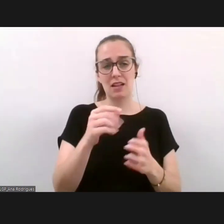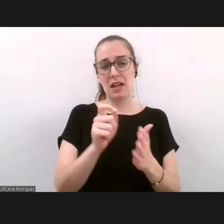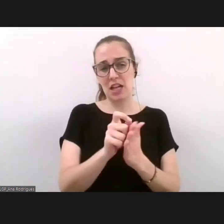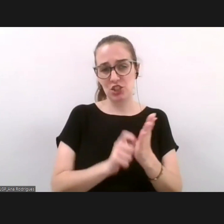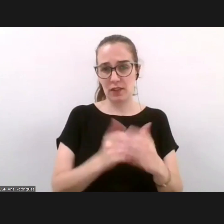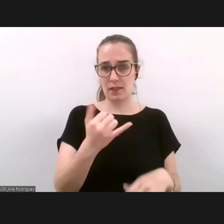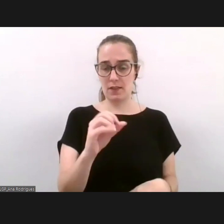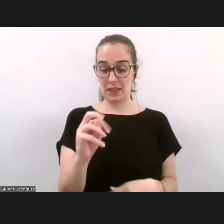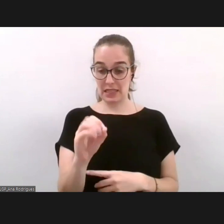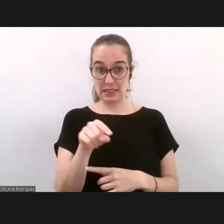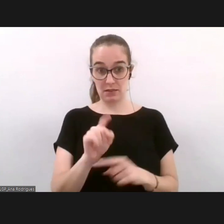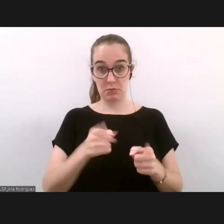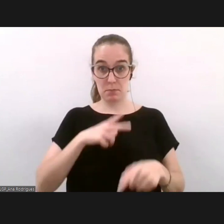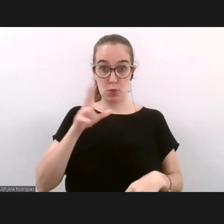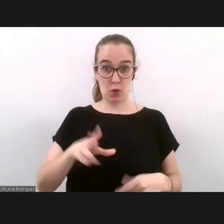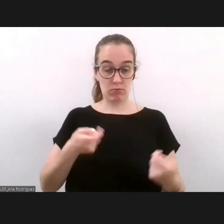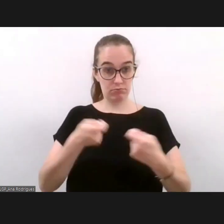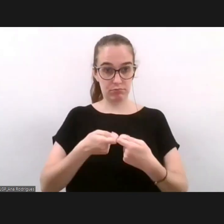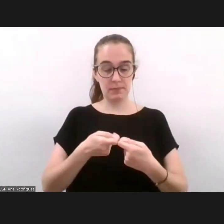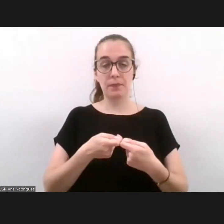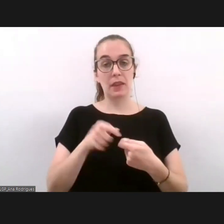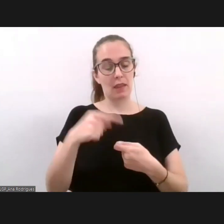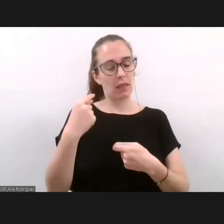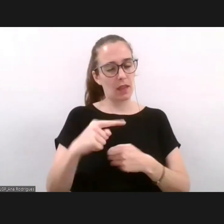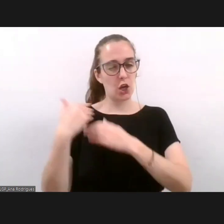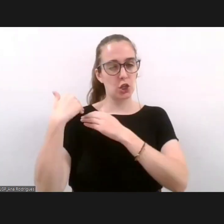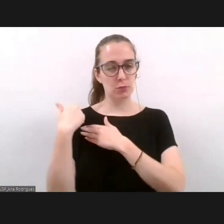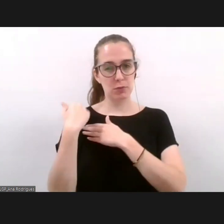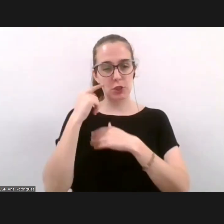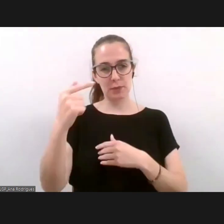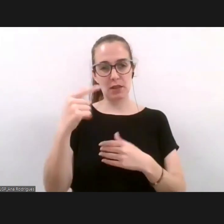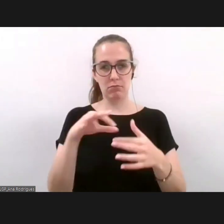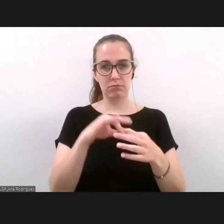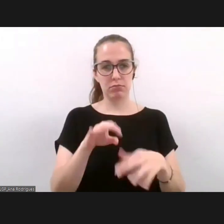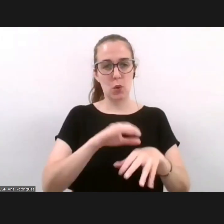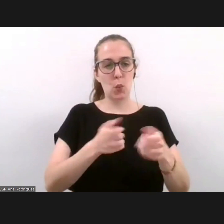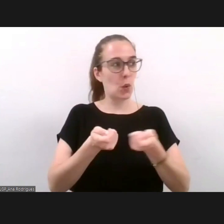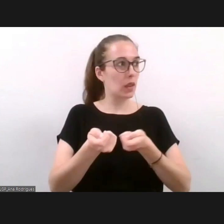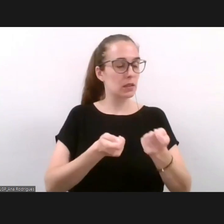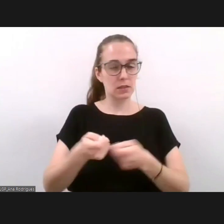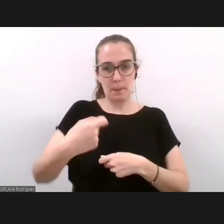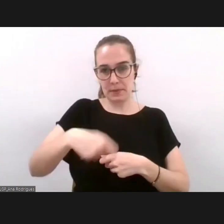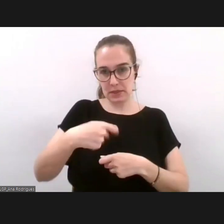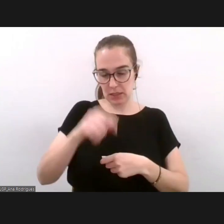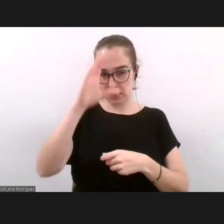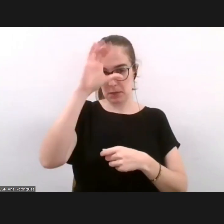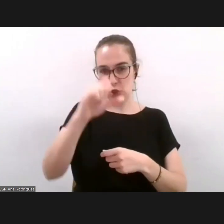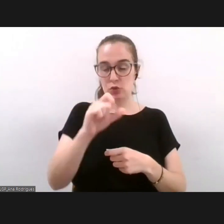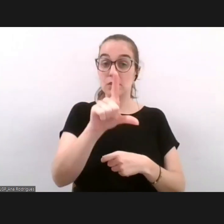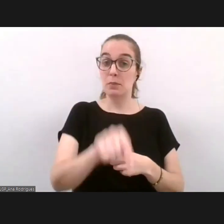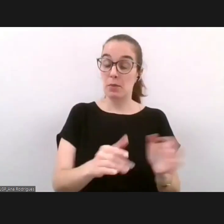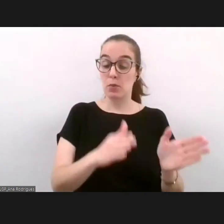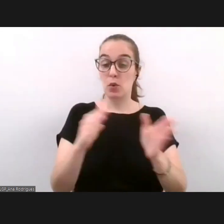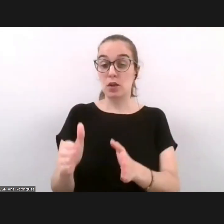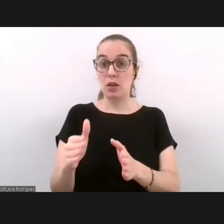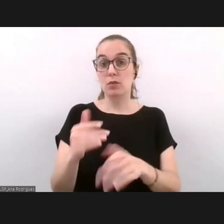Portugal e que comete especiais responsabilidades ao nível da coordenação à Presidência do Conselho de Ministros e, naturalmente, pela dimensão externa,